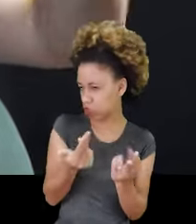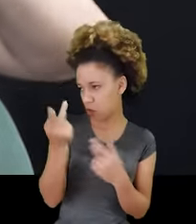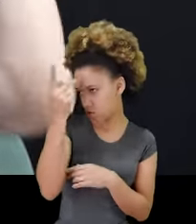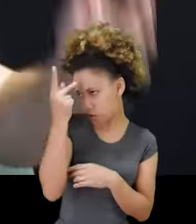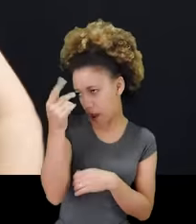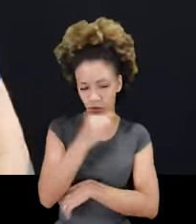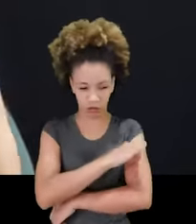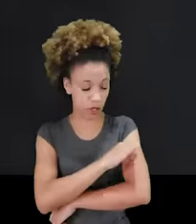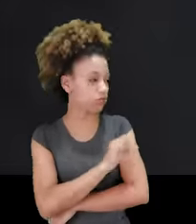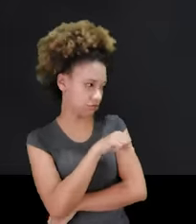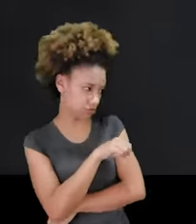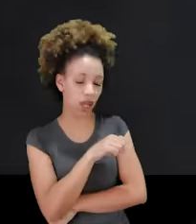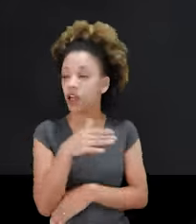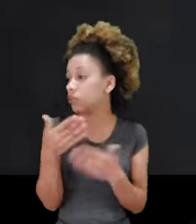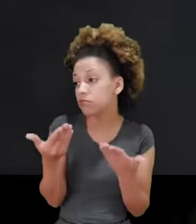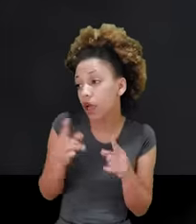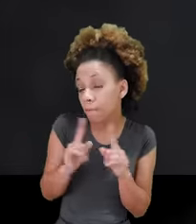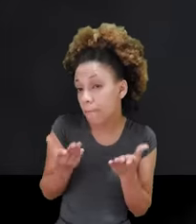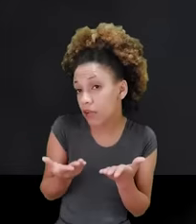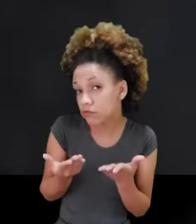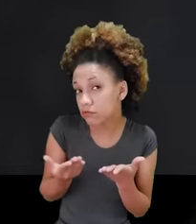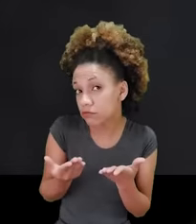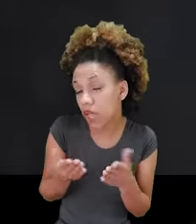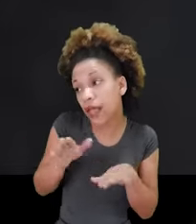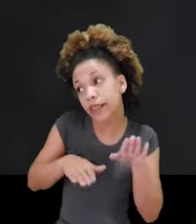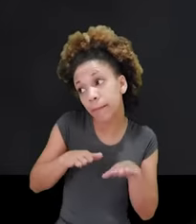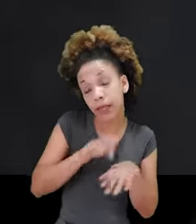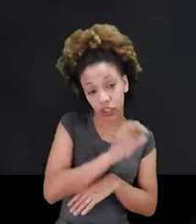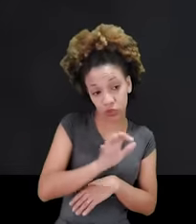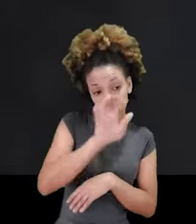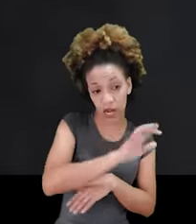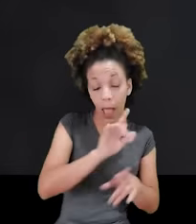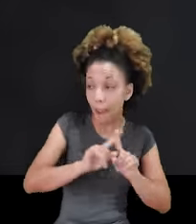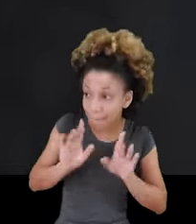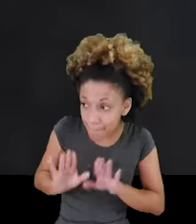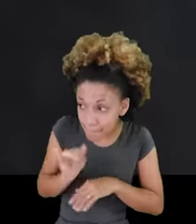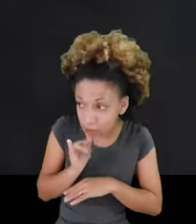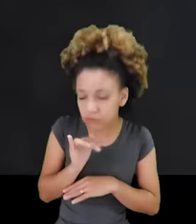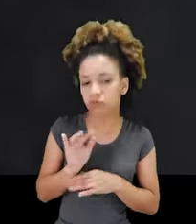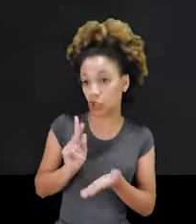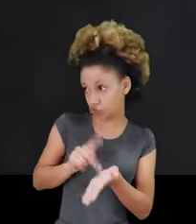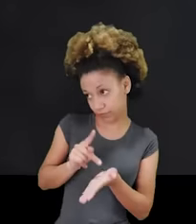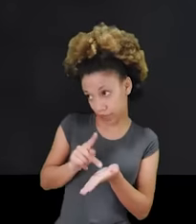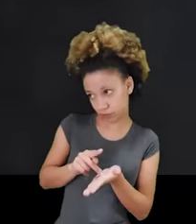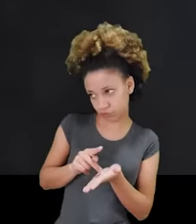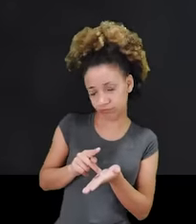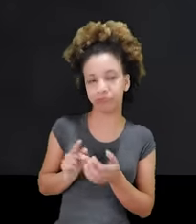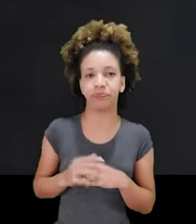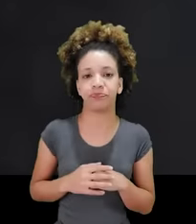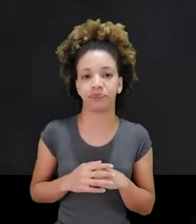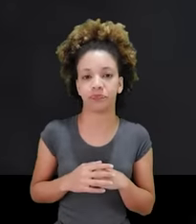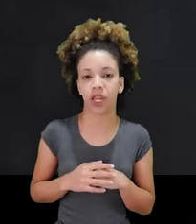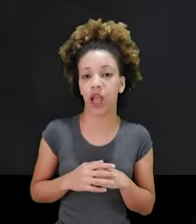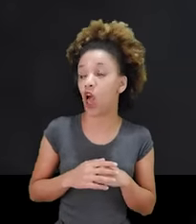De São Paulo, do Rio, mais metropolitano. Portanto, depende de onde... Agora, eu acho que há coisas que, honestamente,